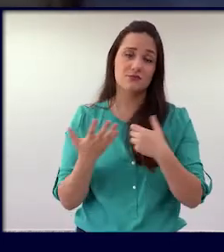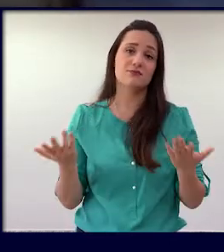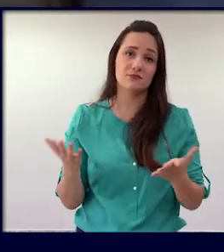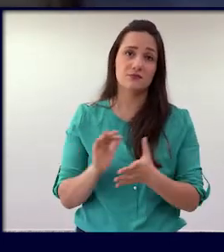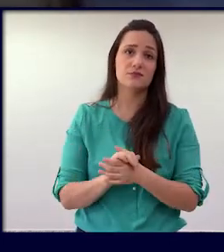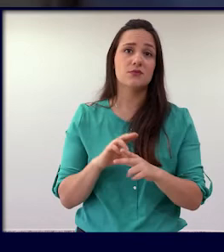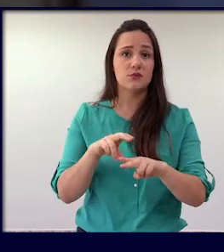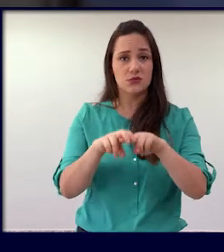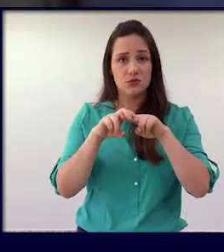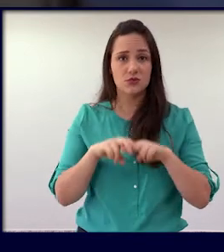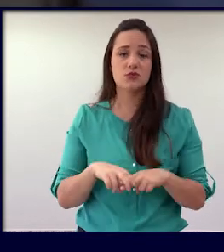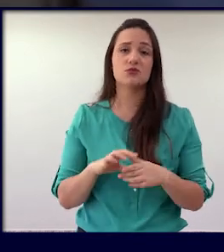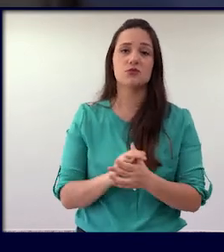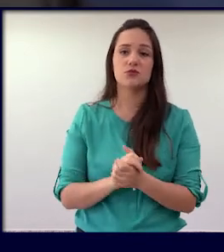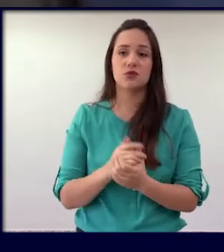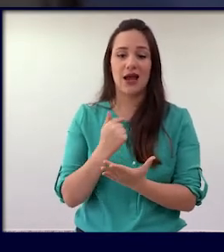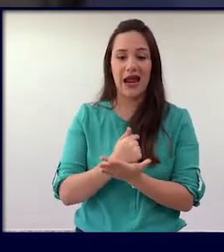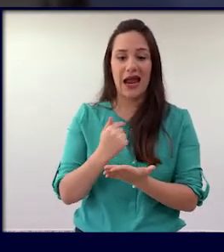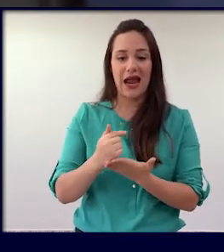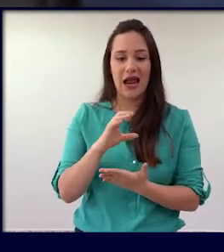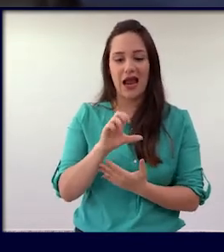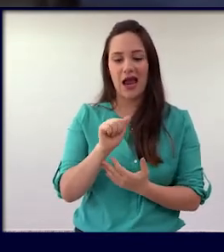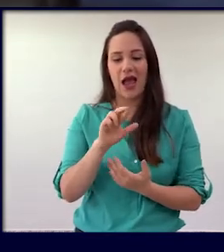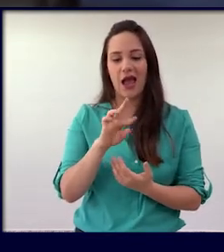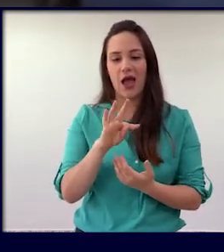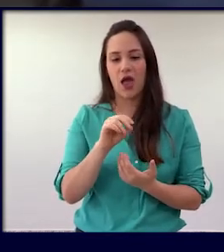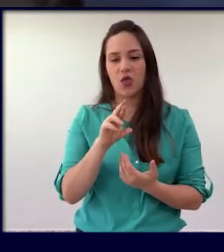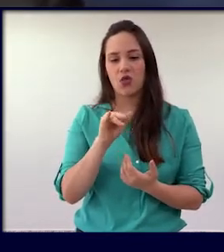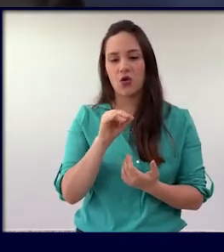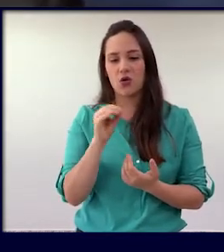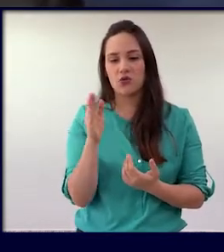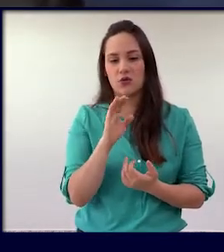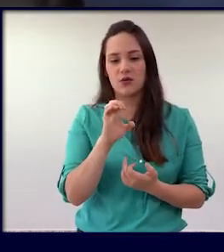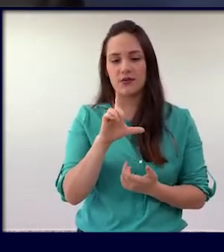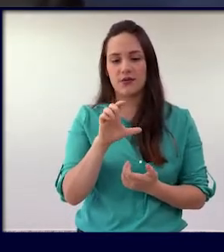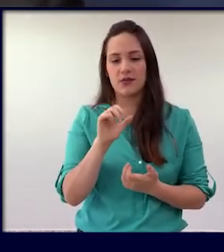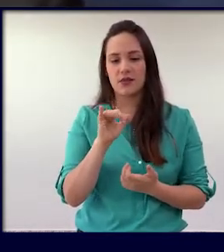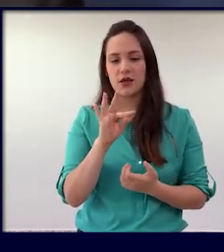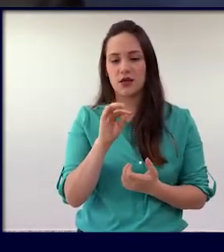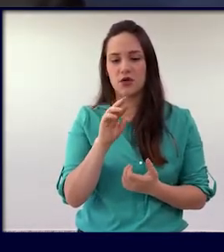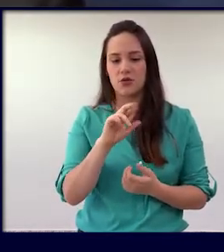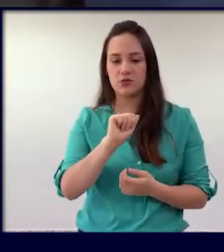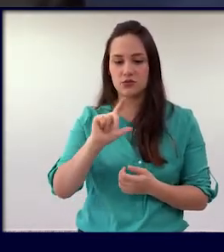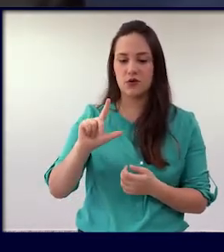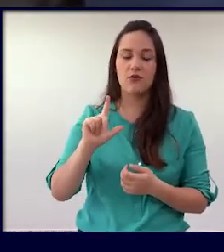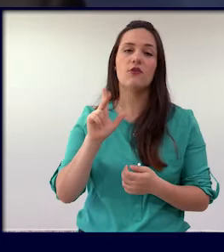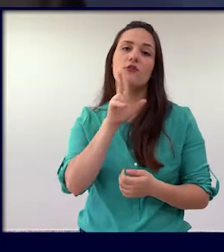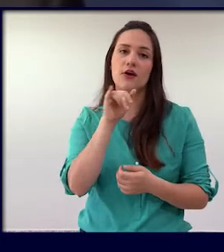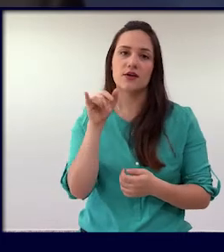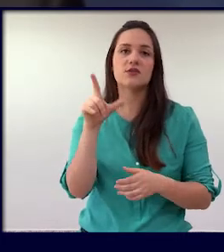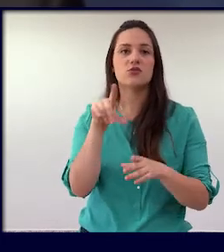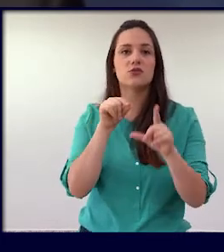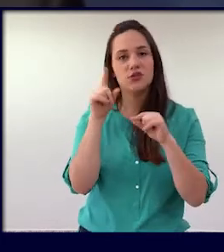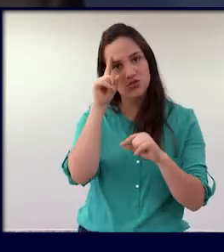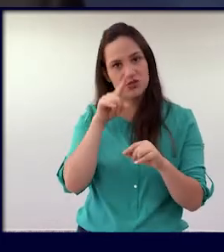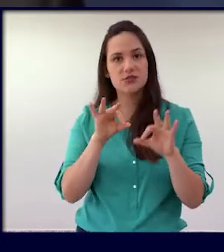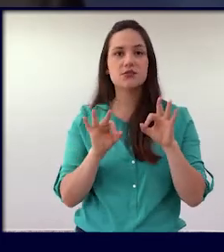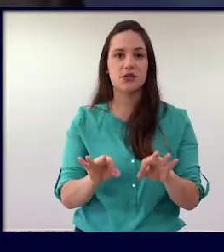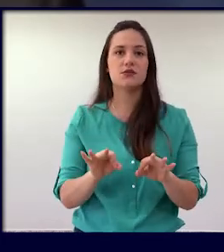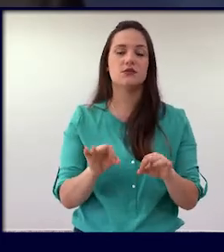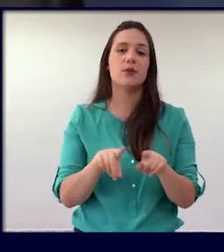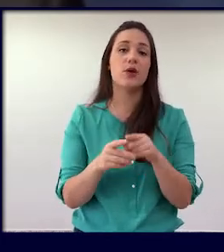da pandemia da Covid-19. Portanto, os cartórios eleitorais, eles irão repassar as datas